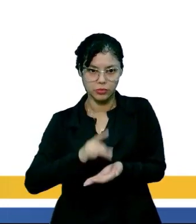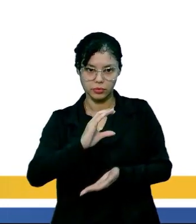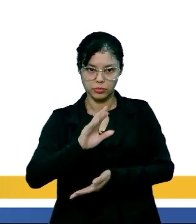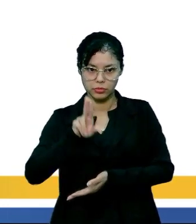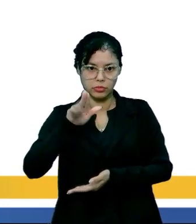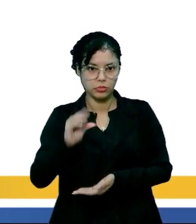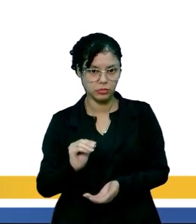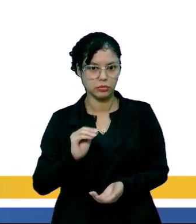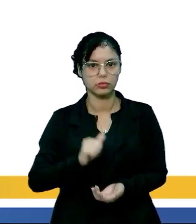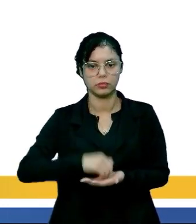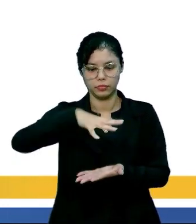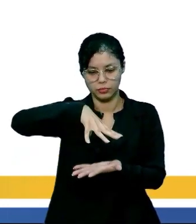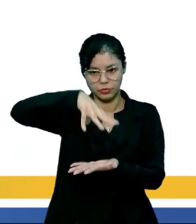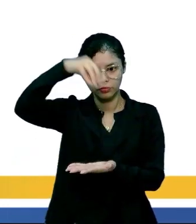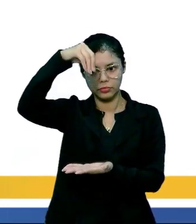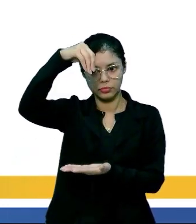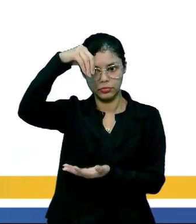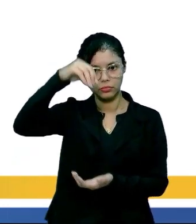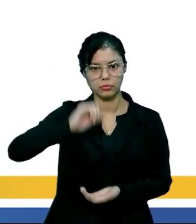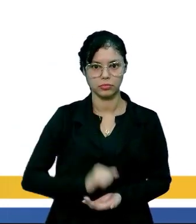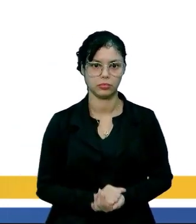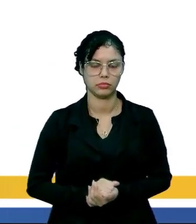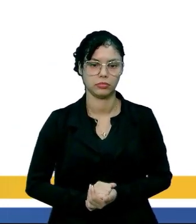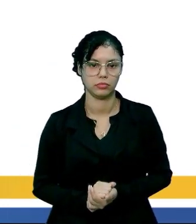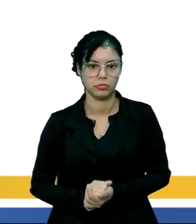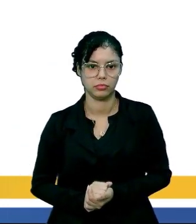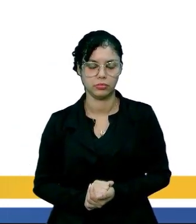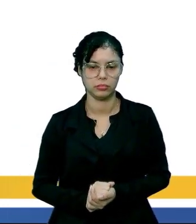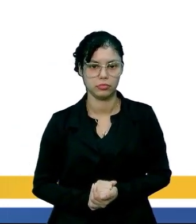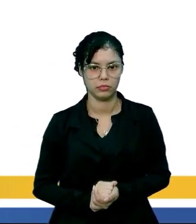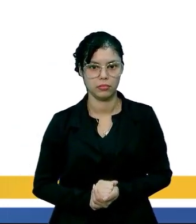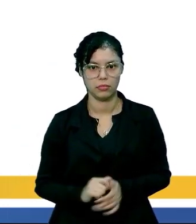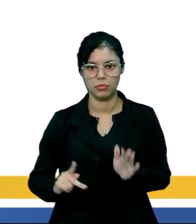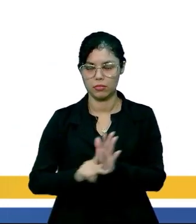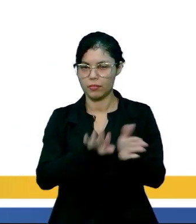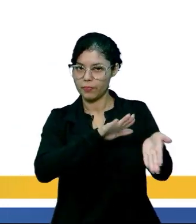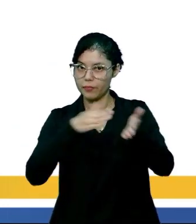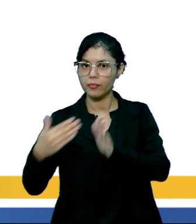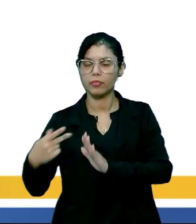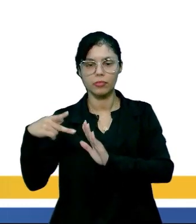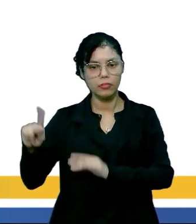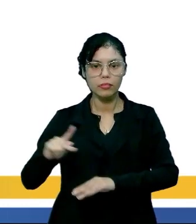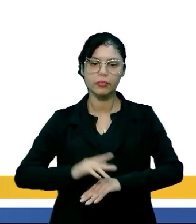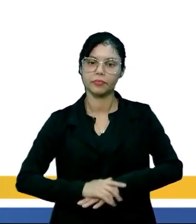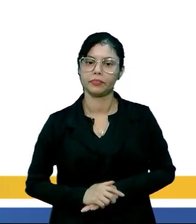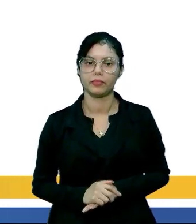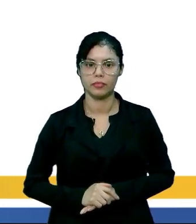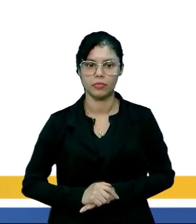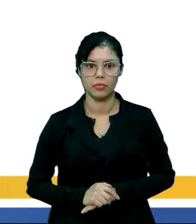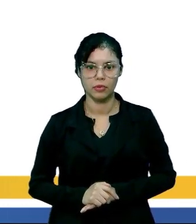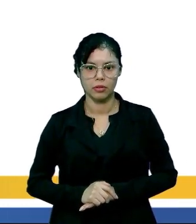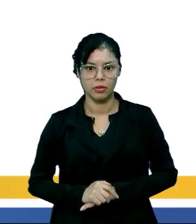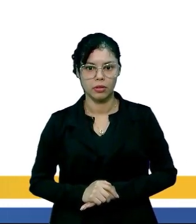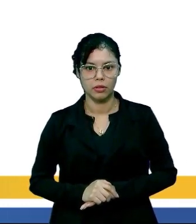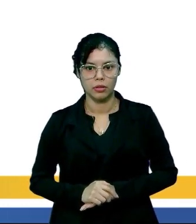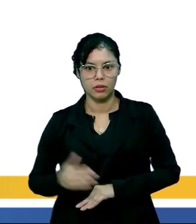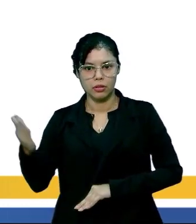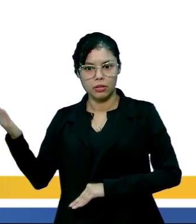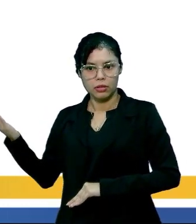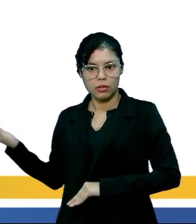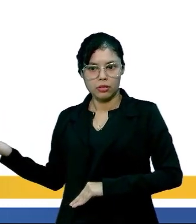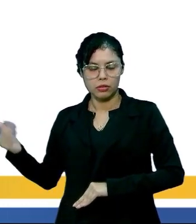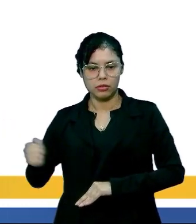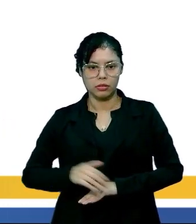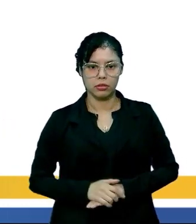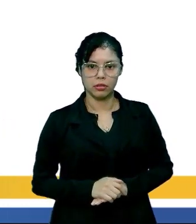sólido original, o cubo, e a pirâmide obtida a partir dele. Então vejamos